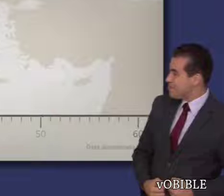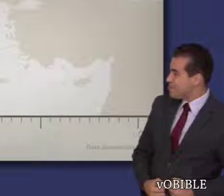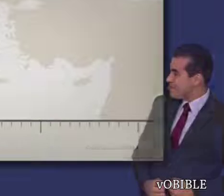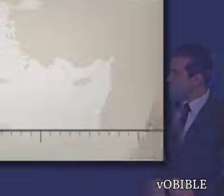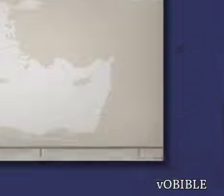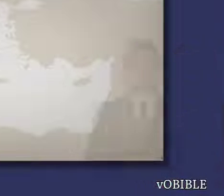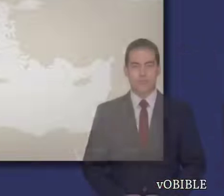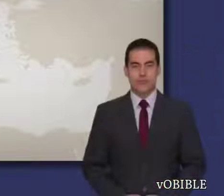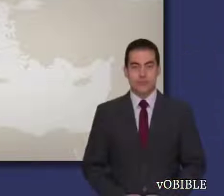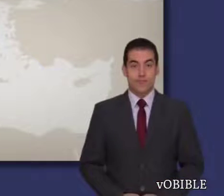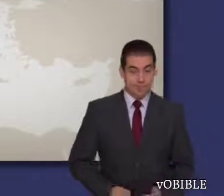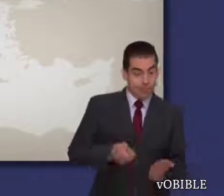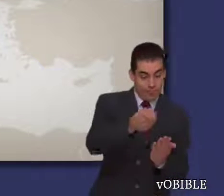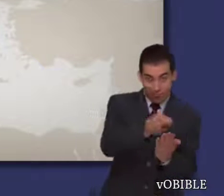Cristo.